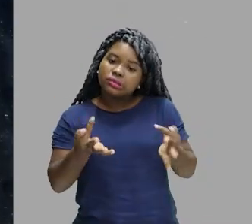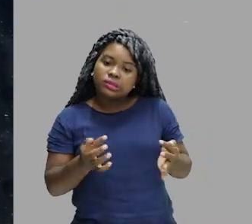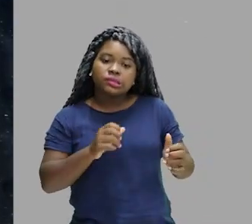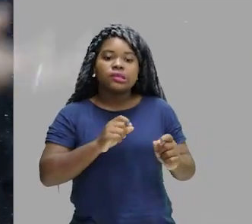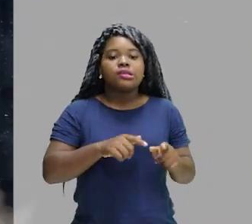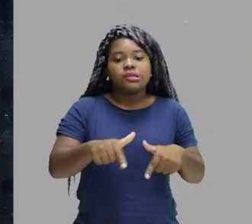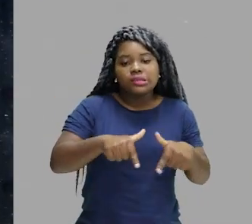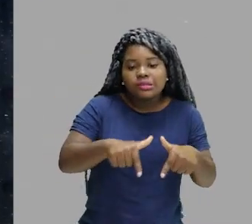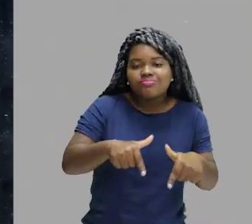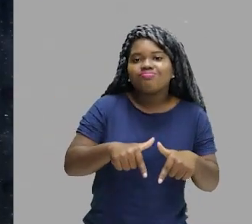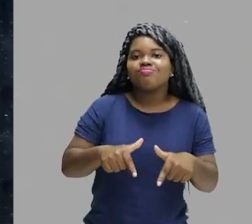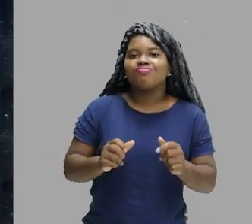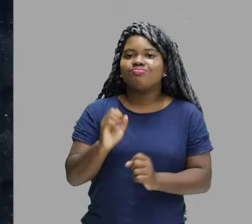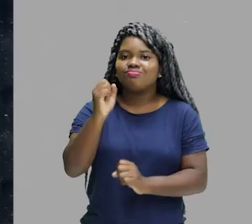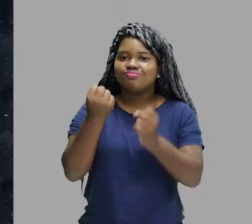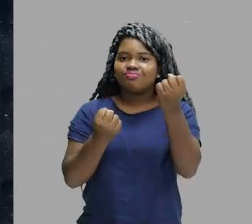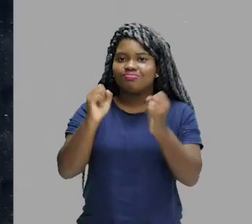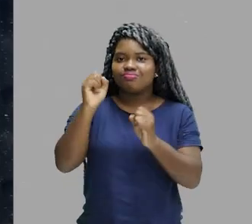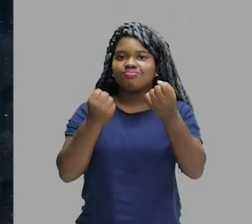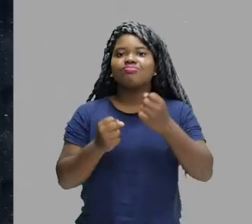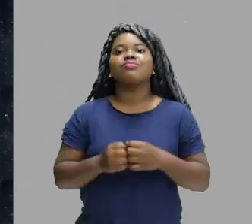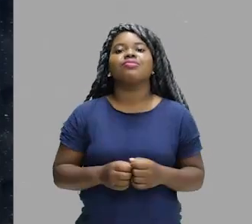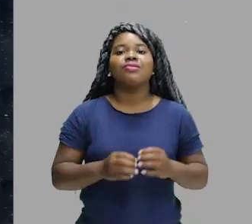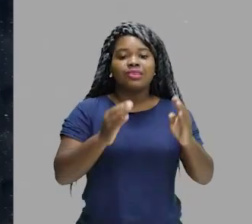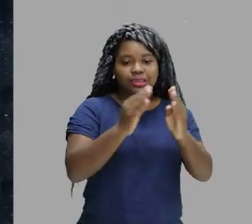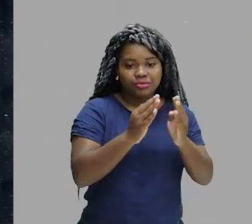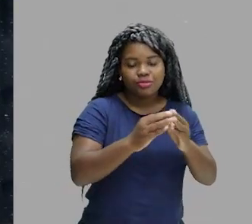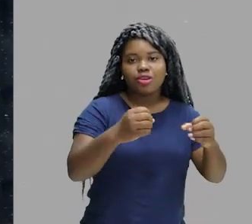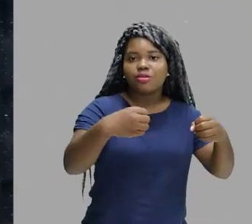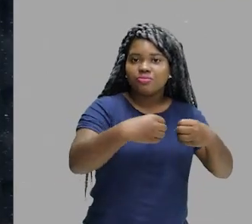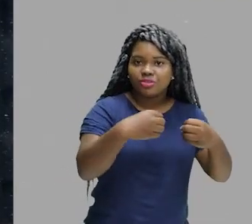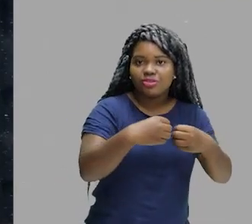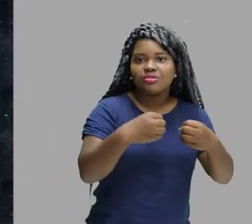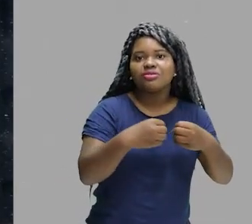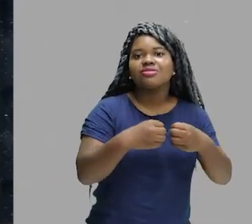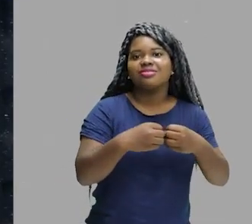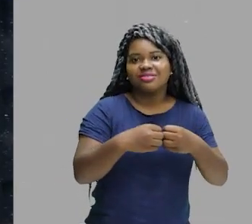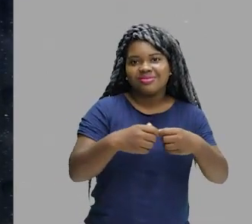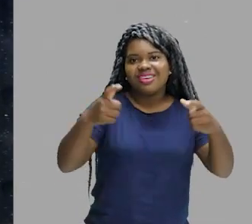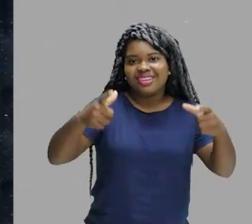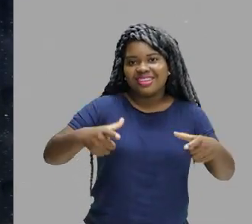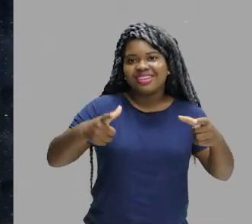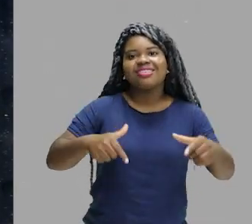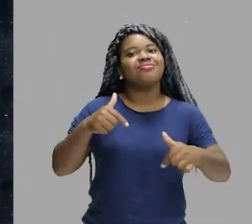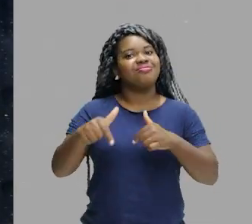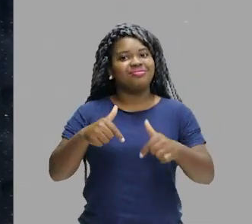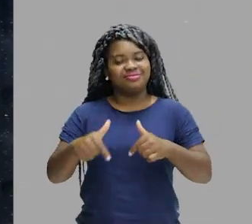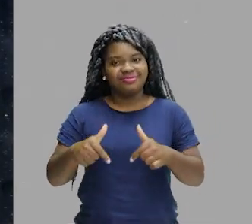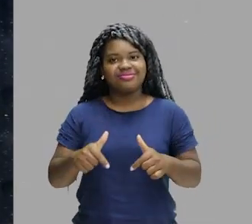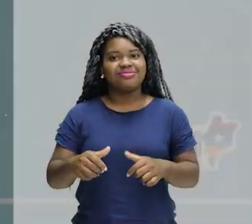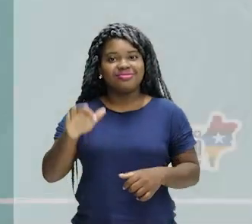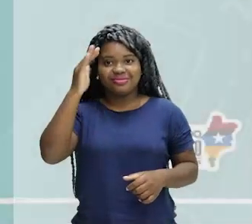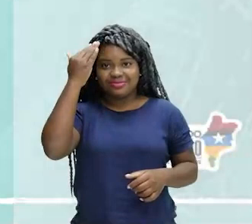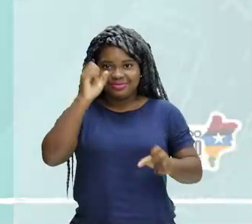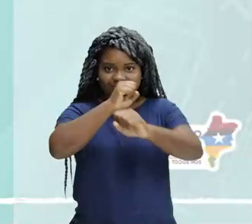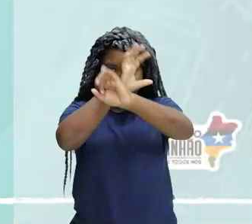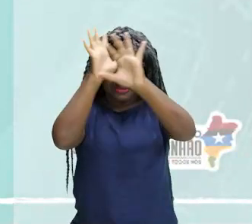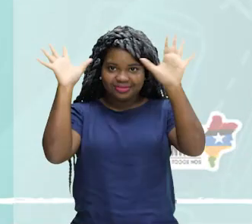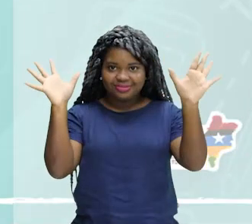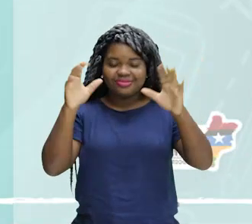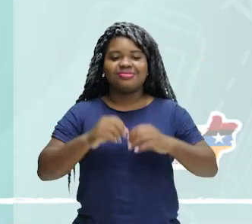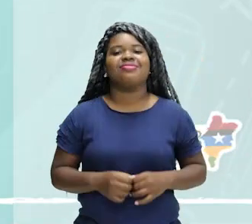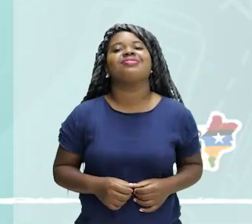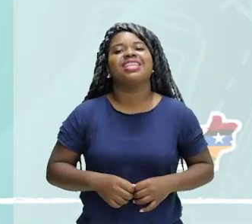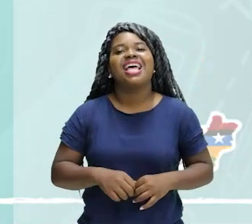que moram relativamente perto do local de trabalho. Deu para entender? Né? Já levantaram a cabeça aqui. Agora ninguém presta atenção na aula. Pintura